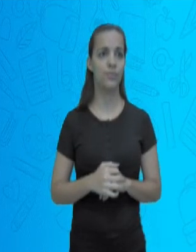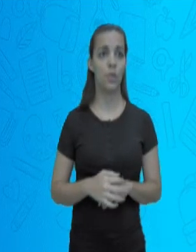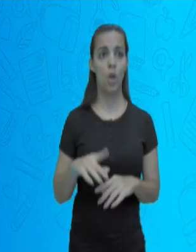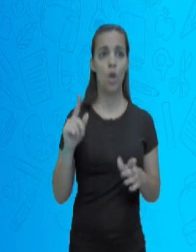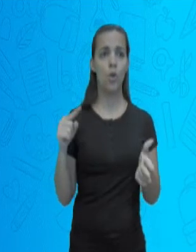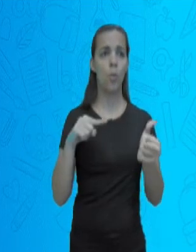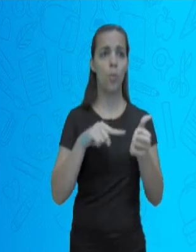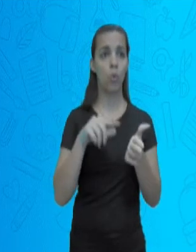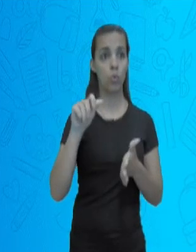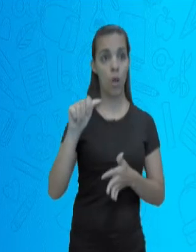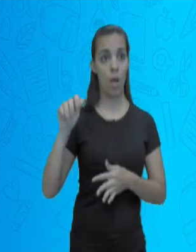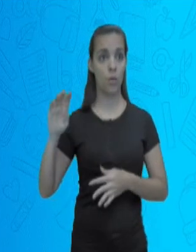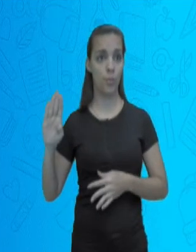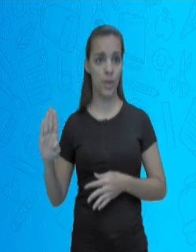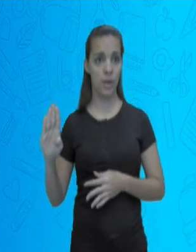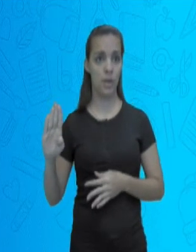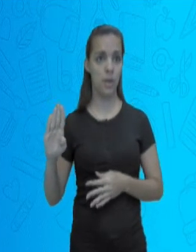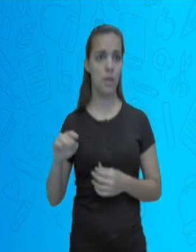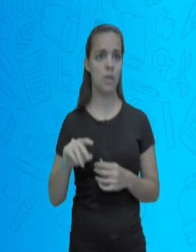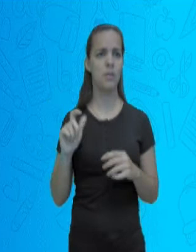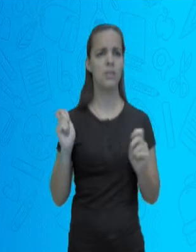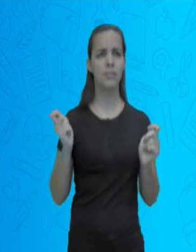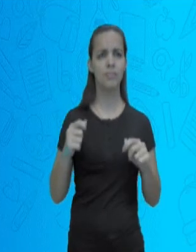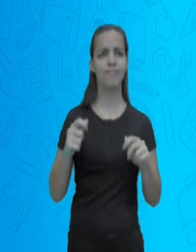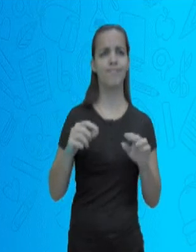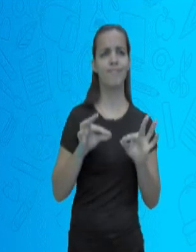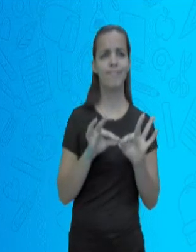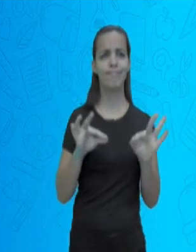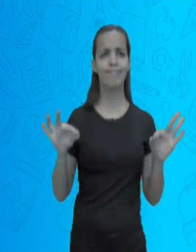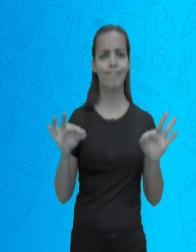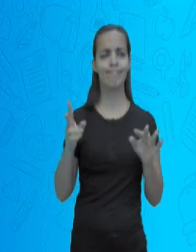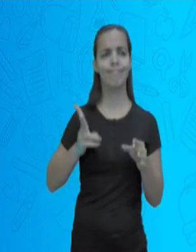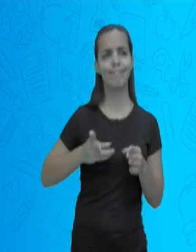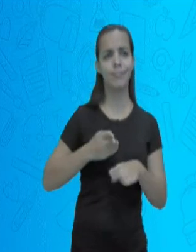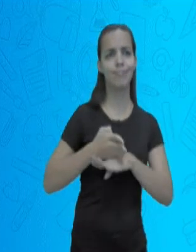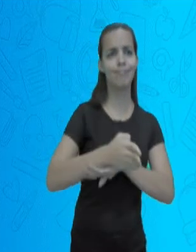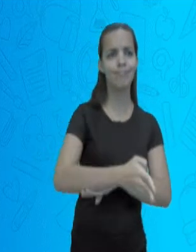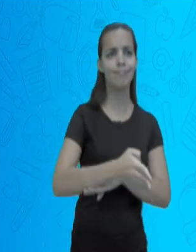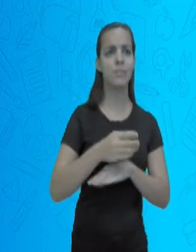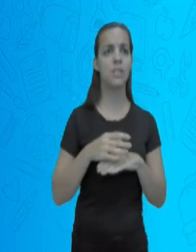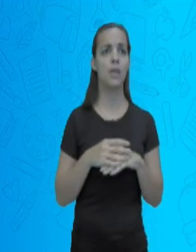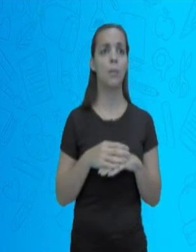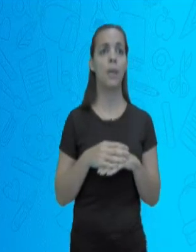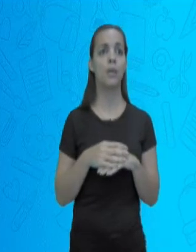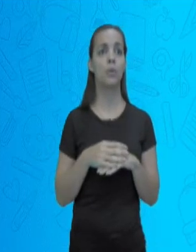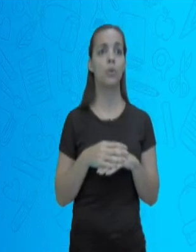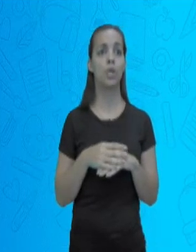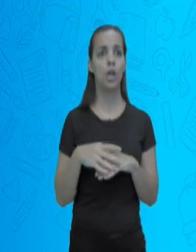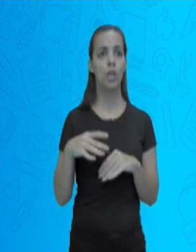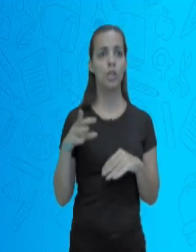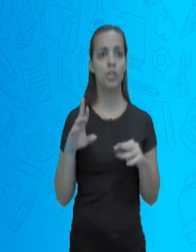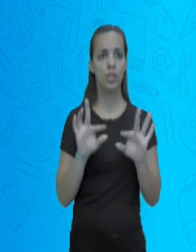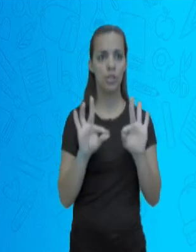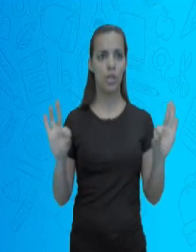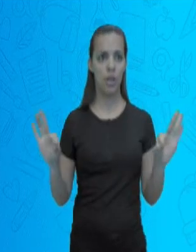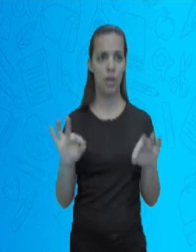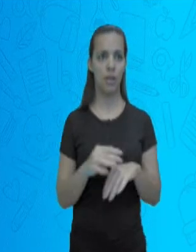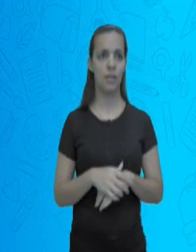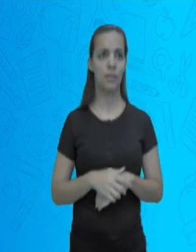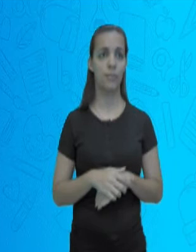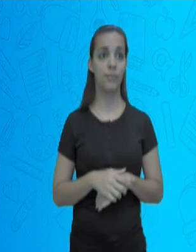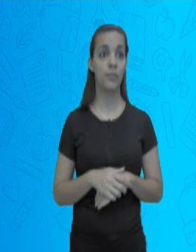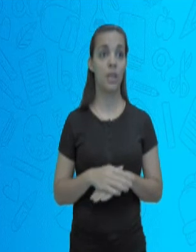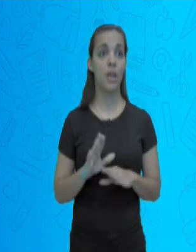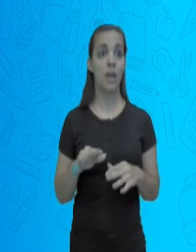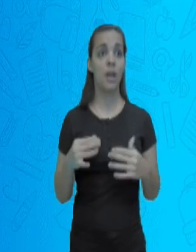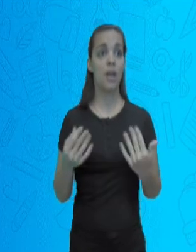B são as extremidades do segmento de reta. Nesse caso, a reta R, a qual pertencem os pontos A